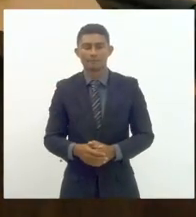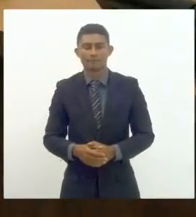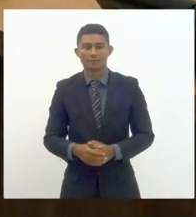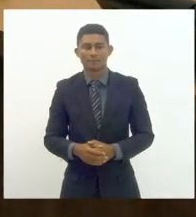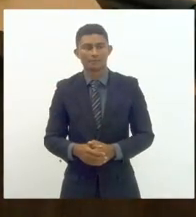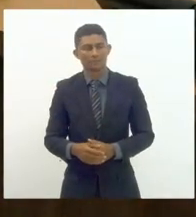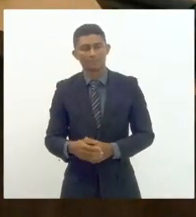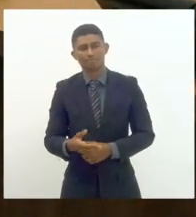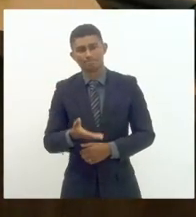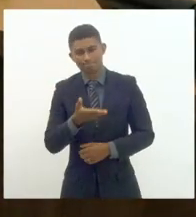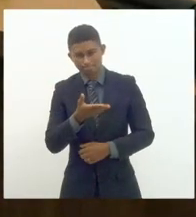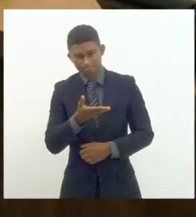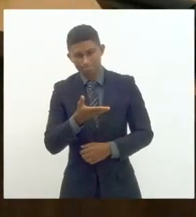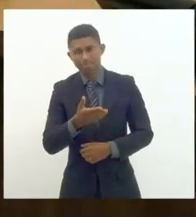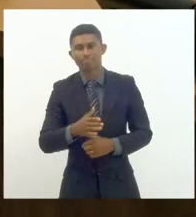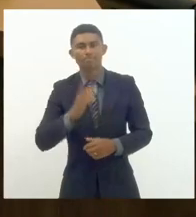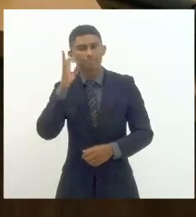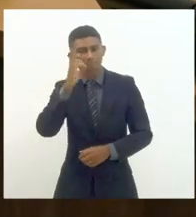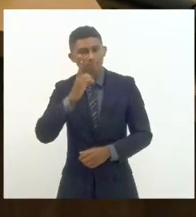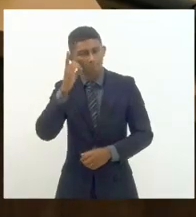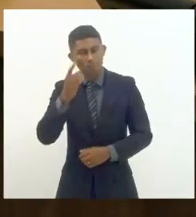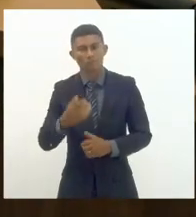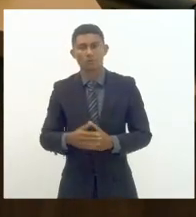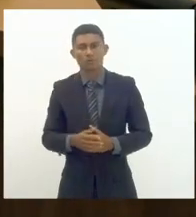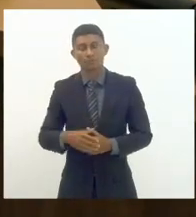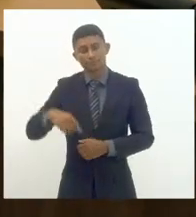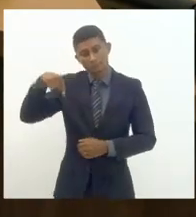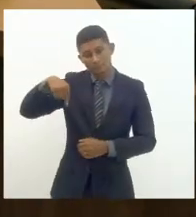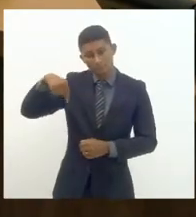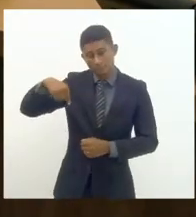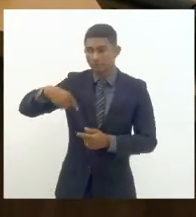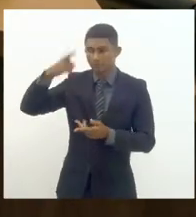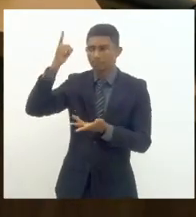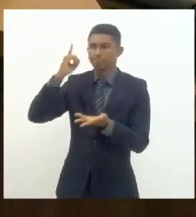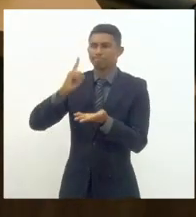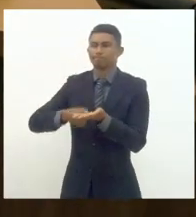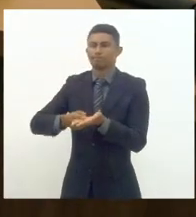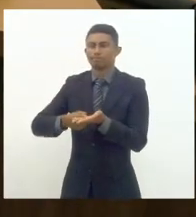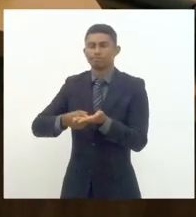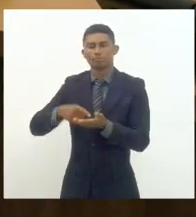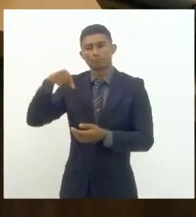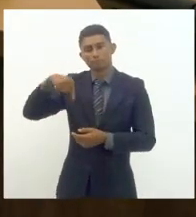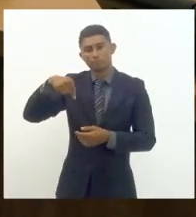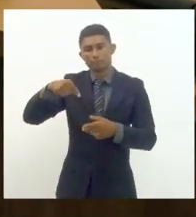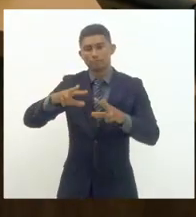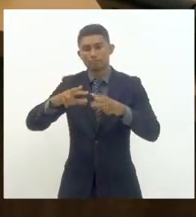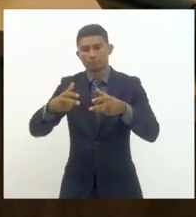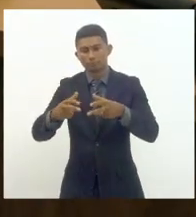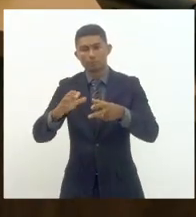Senhora deputada, acabamos de fazer um acordo aqui na CCJ,